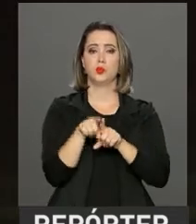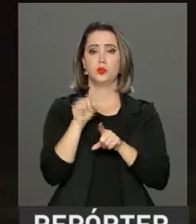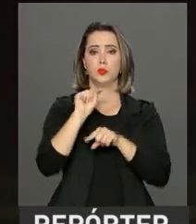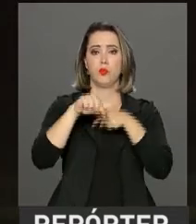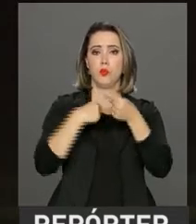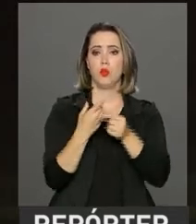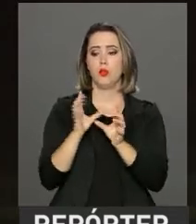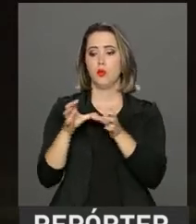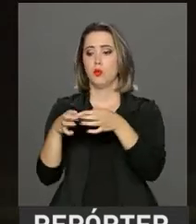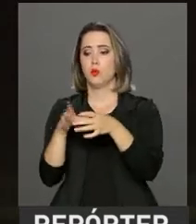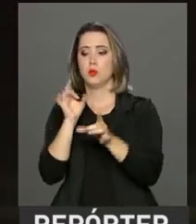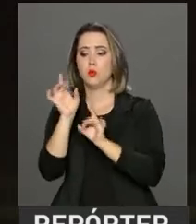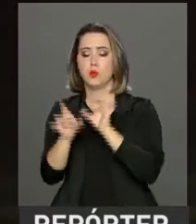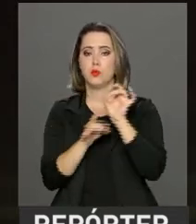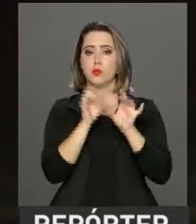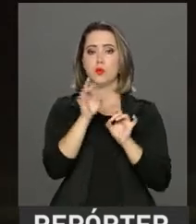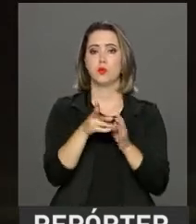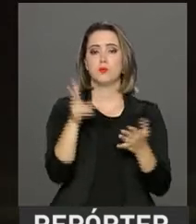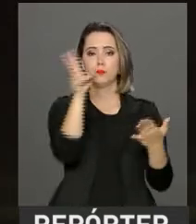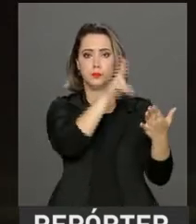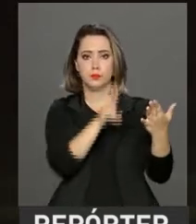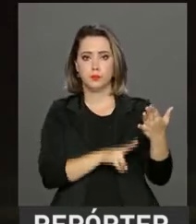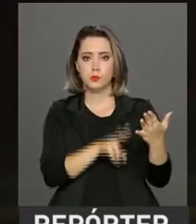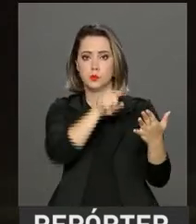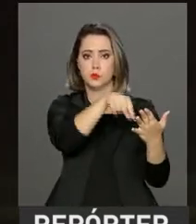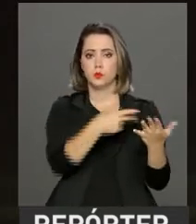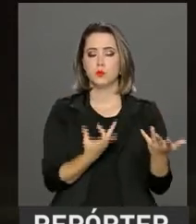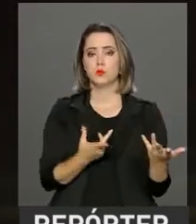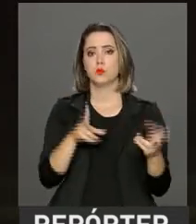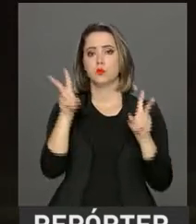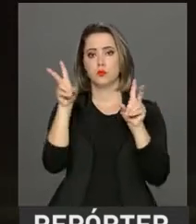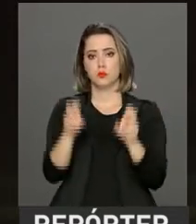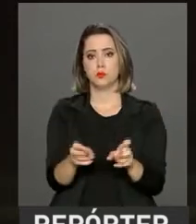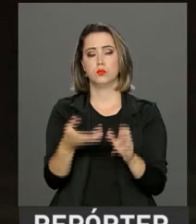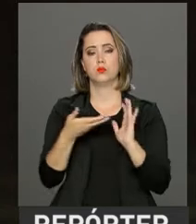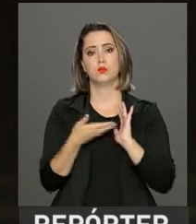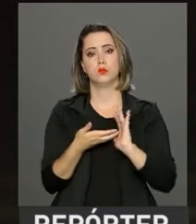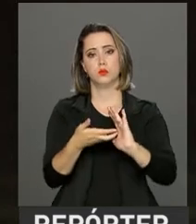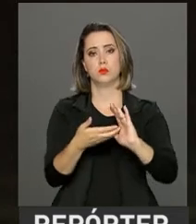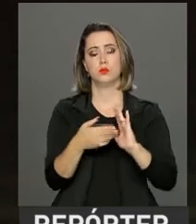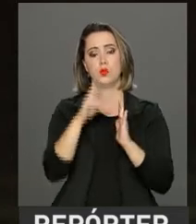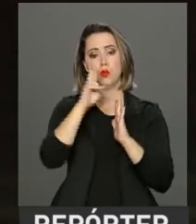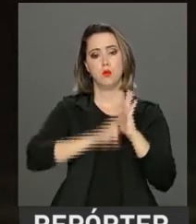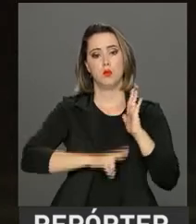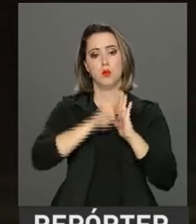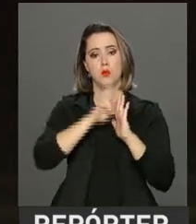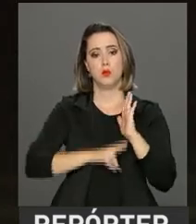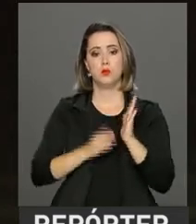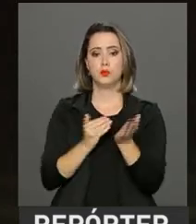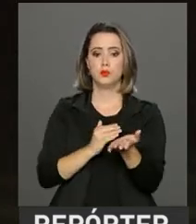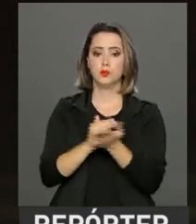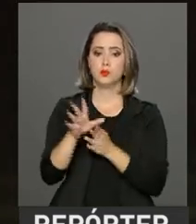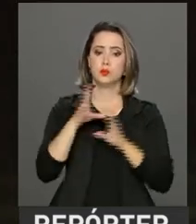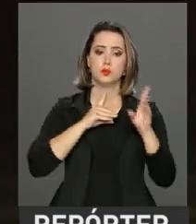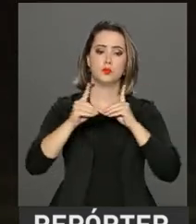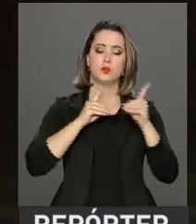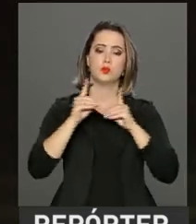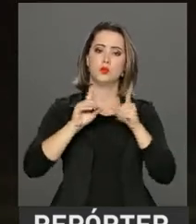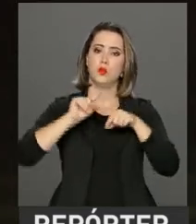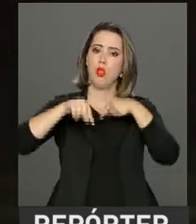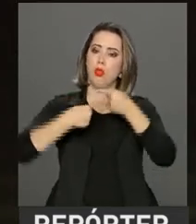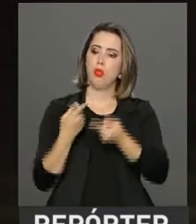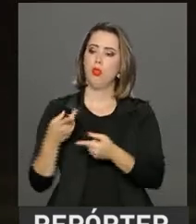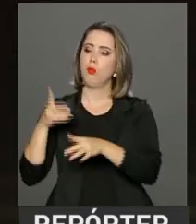comissão especial que analisa o tema na Câmara. O relatório vai começar, então, a ser discutido para